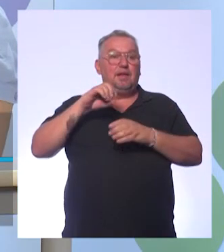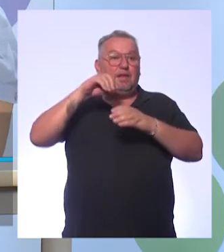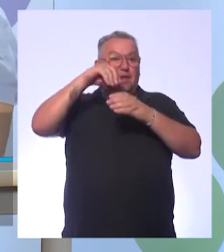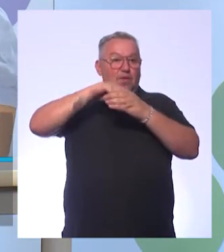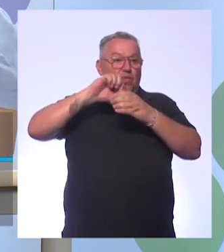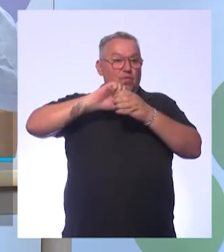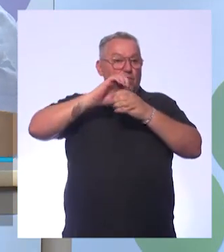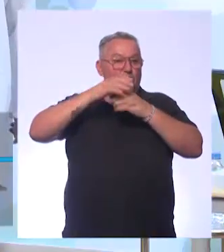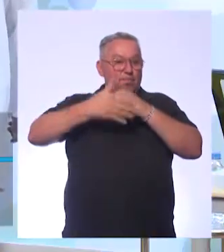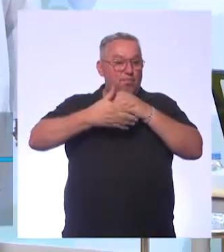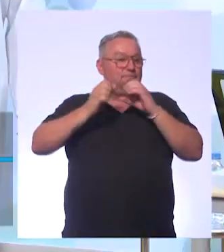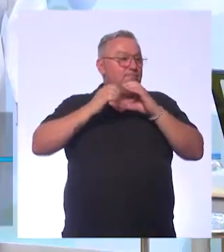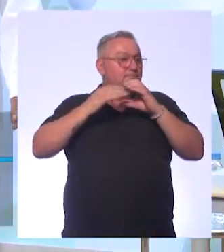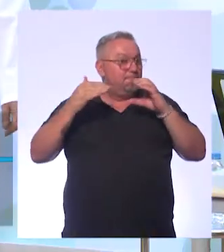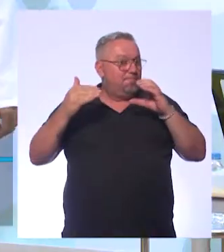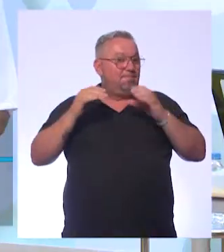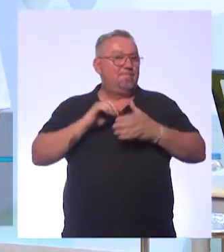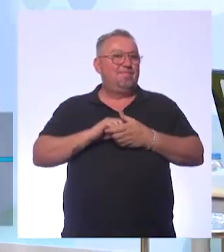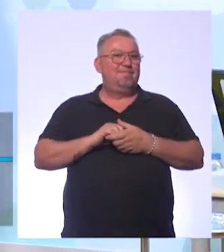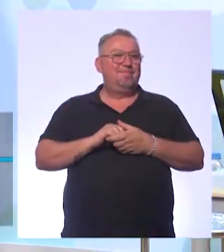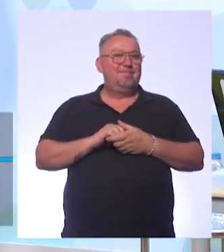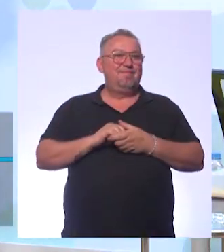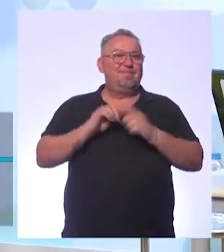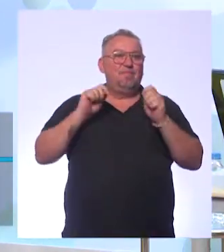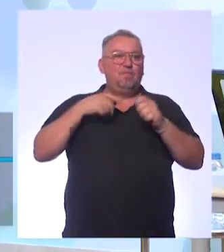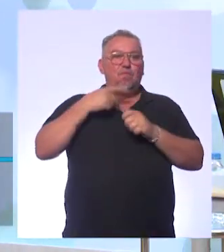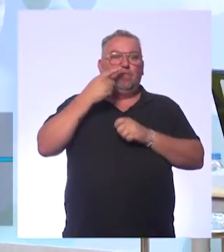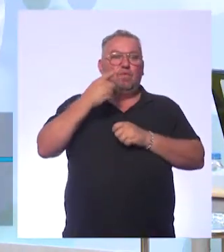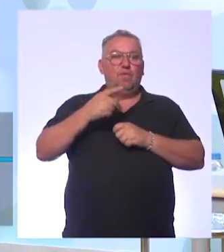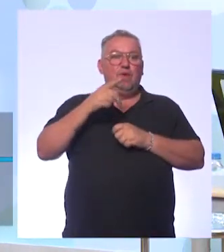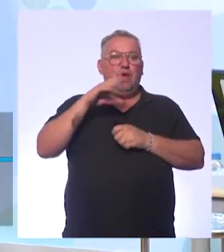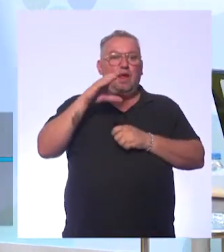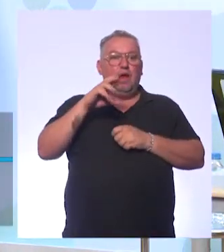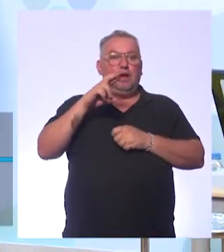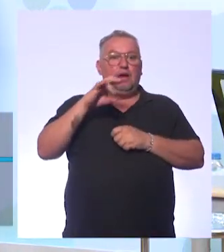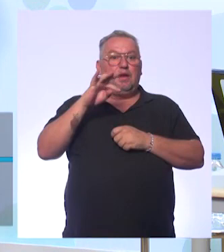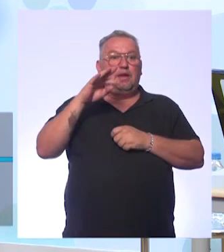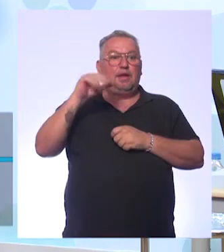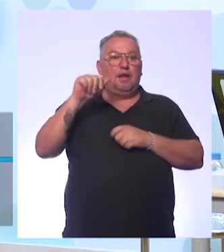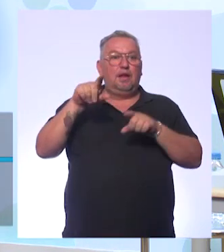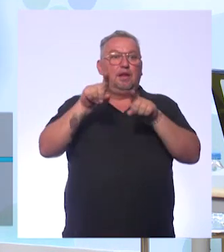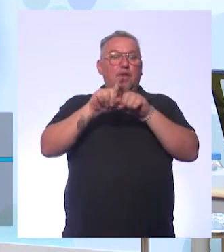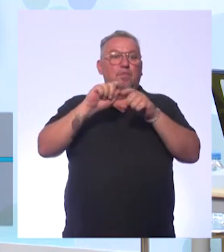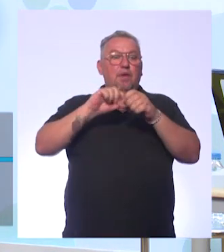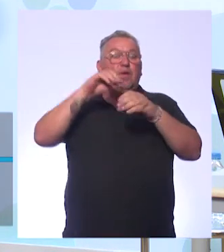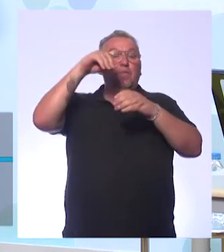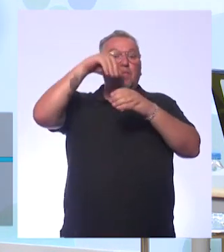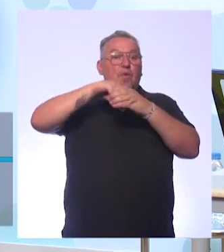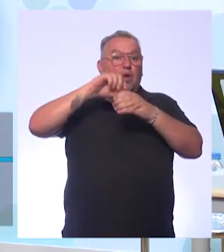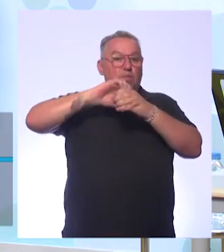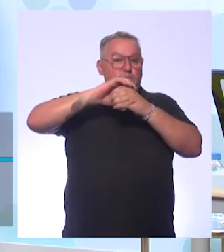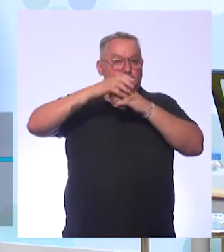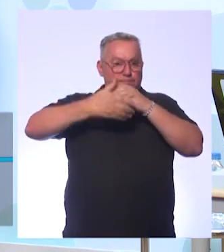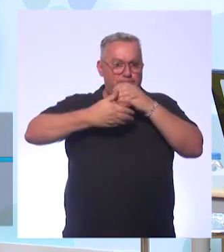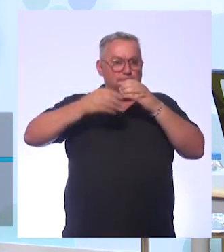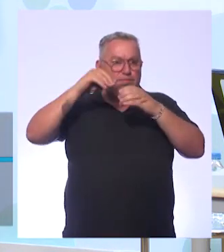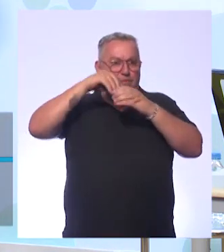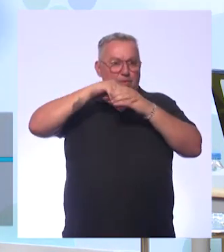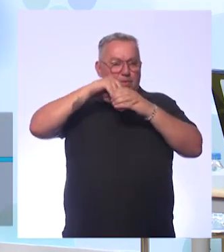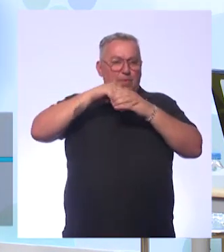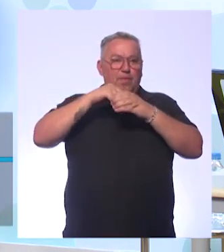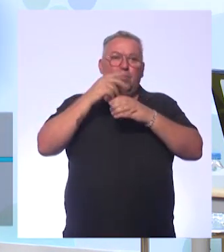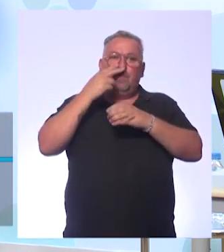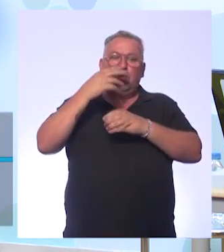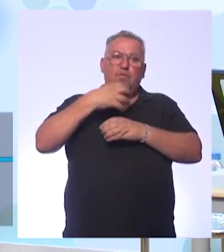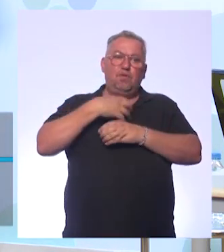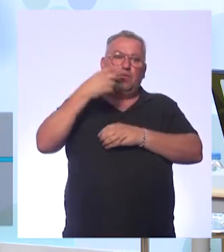mitocôndria. Perfeito. Então é isso, tá, gente? A gente pode chamar de crista, pode chamar também de membrana interna, que é a mesma coisa, e pode aparecer de um